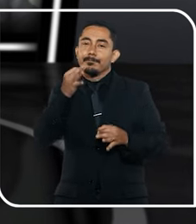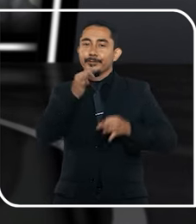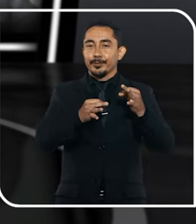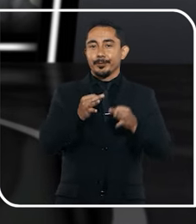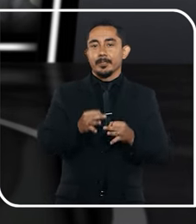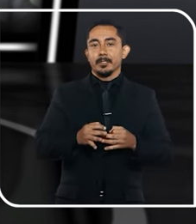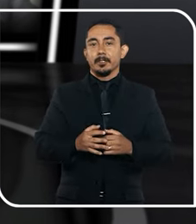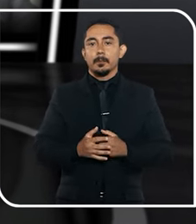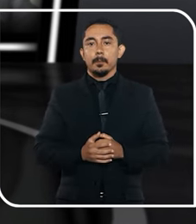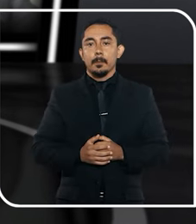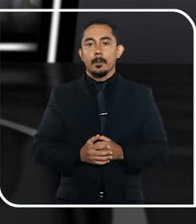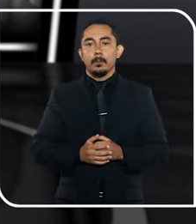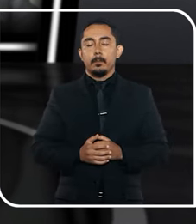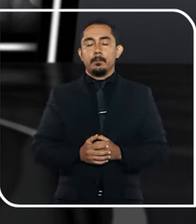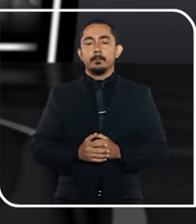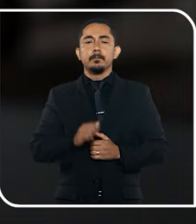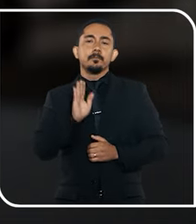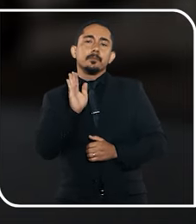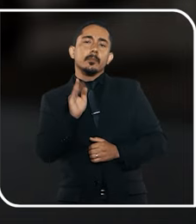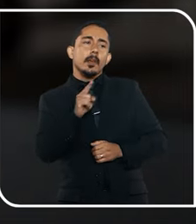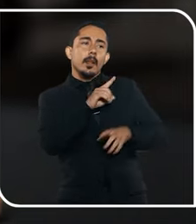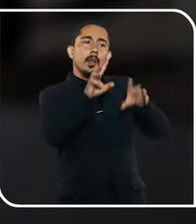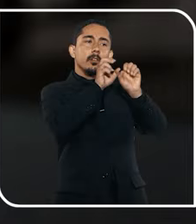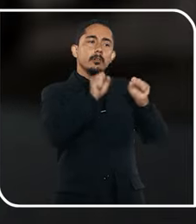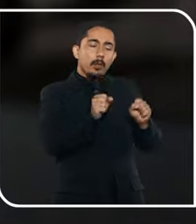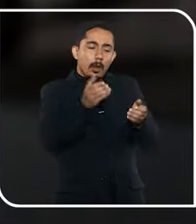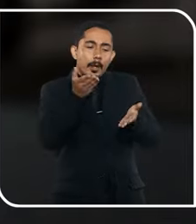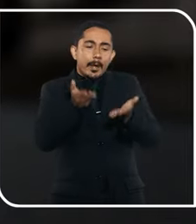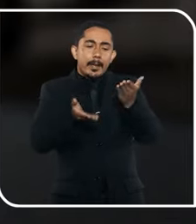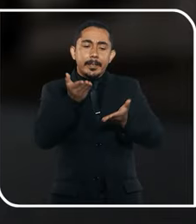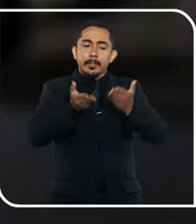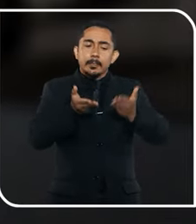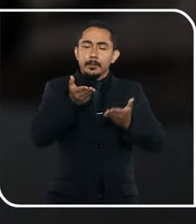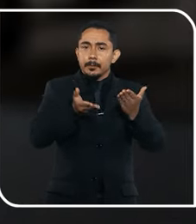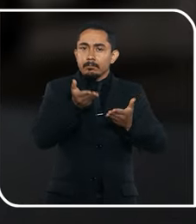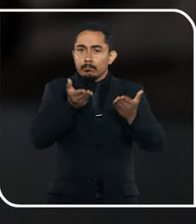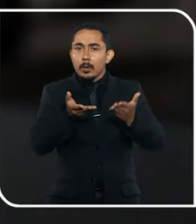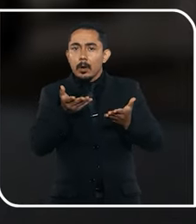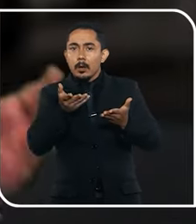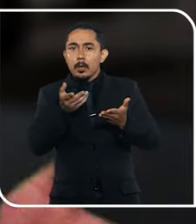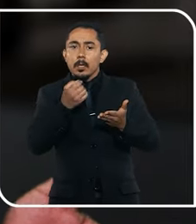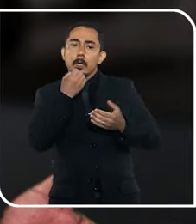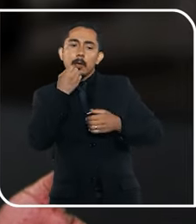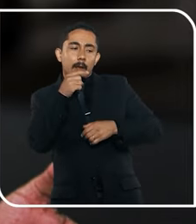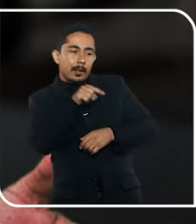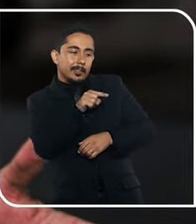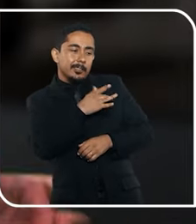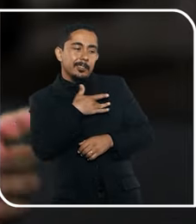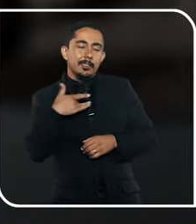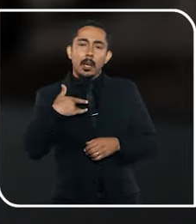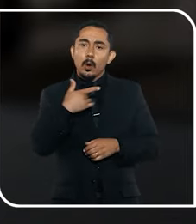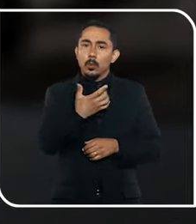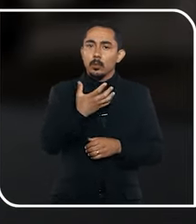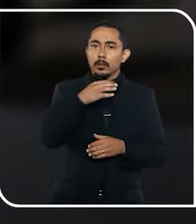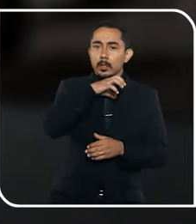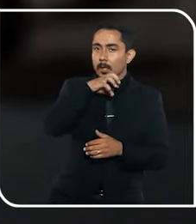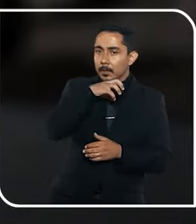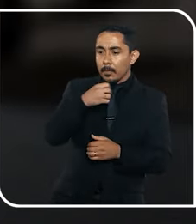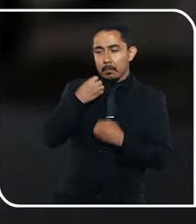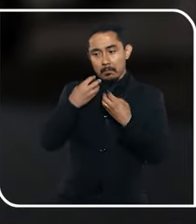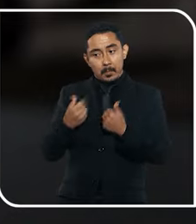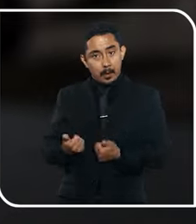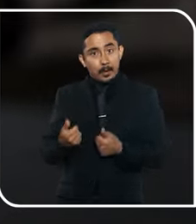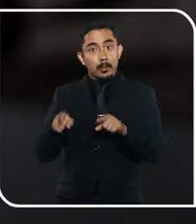campo. Agora, Franco, como é que o tribunal equilibrou aí a consideração do bem-estar do animal e o direito de